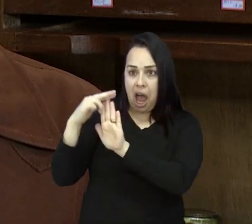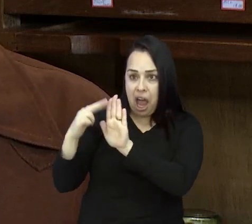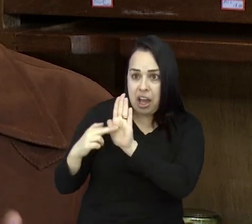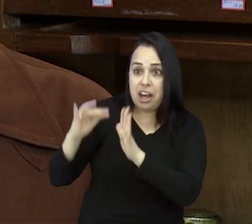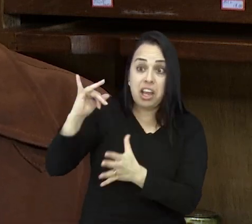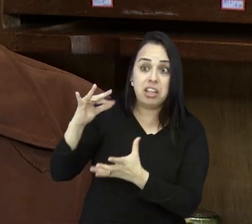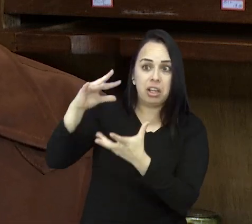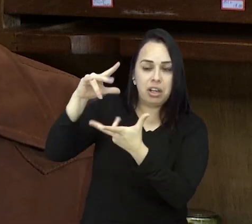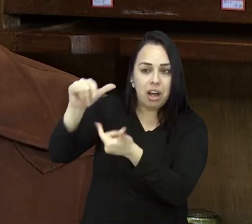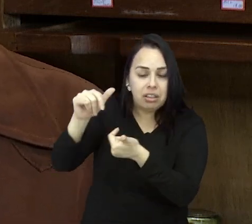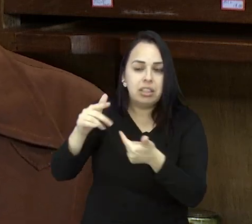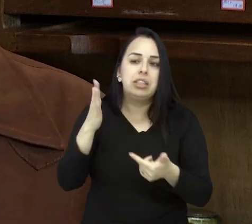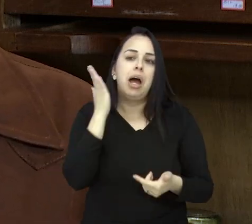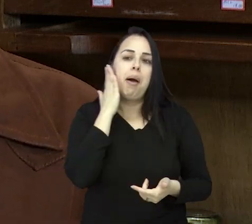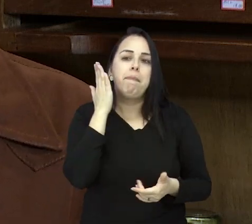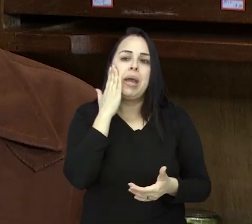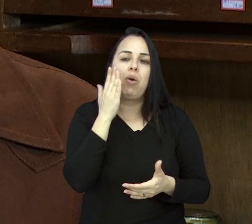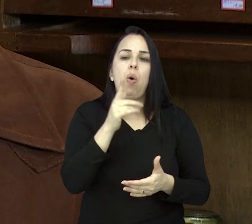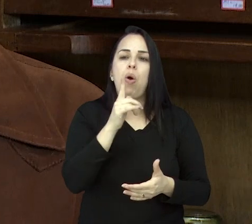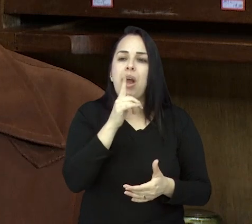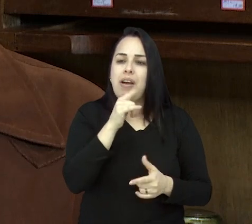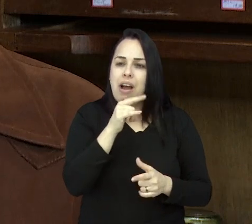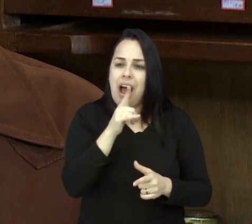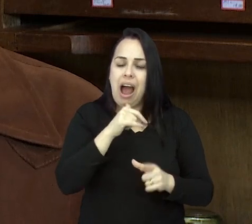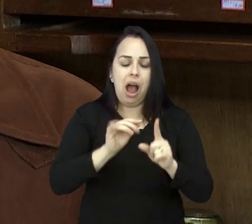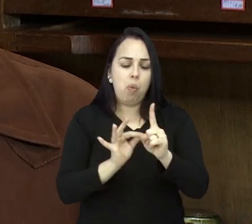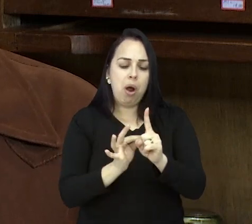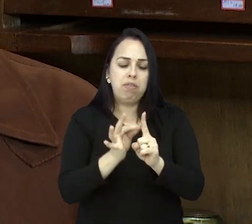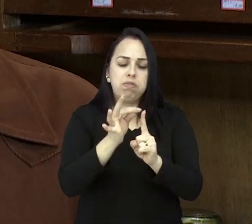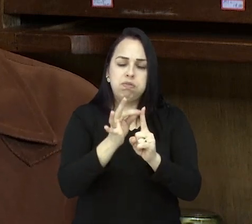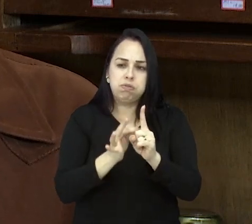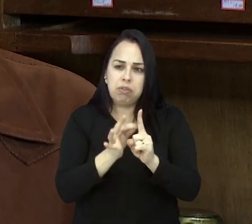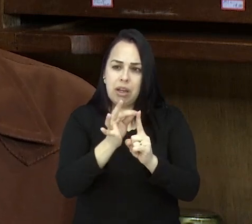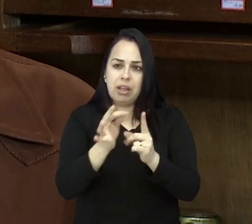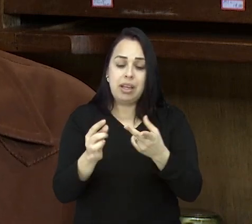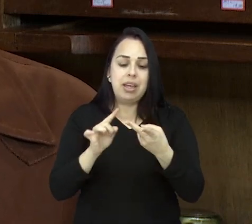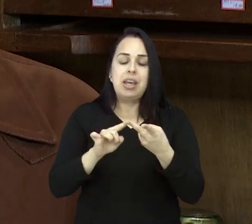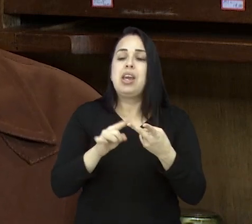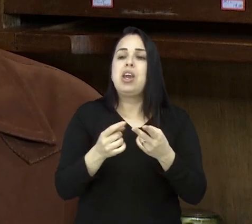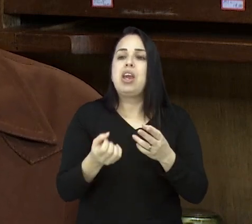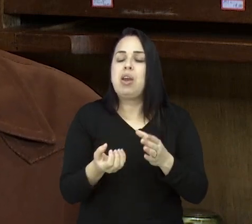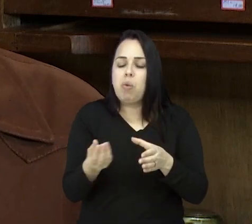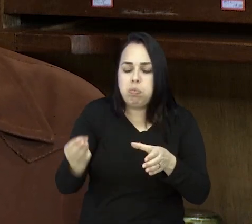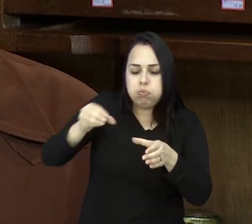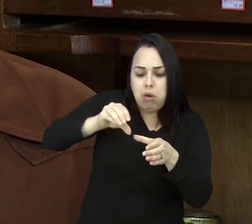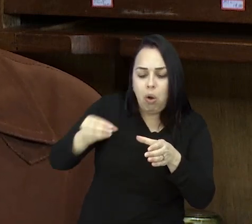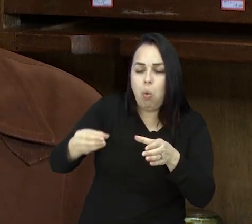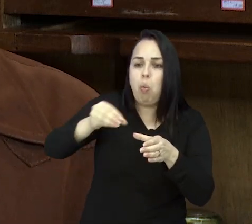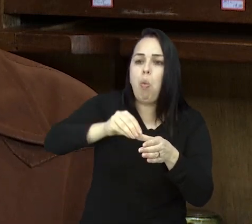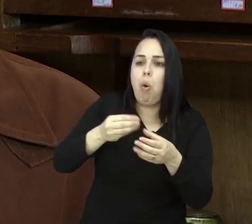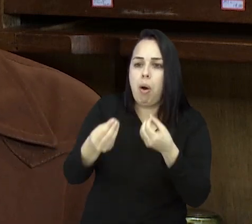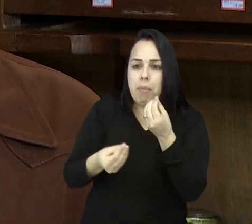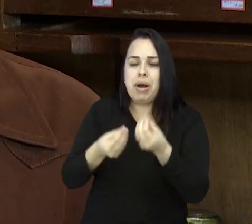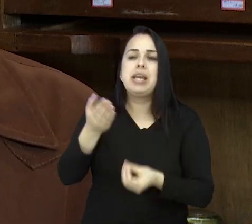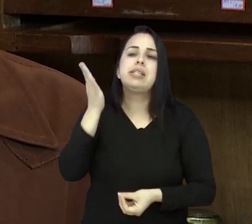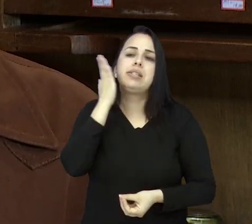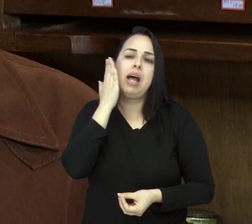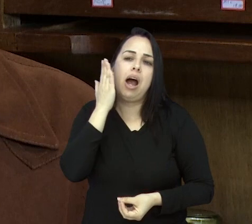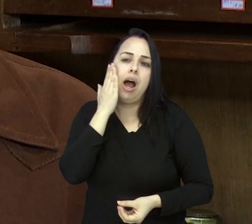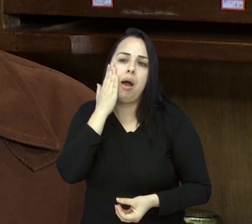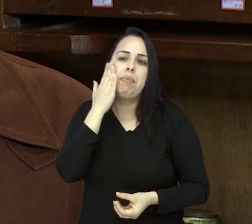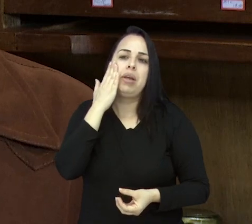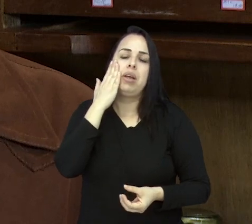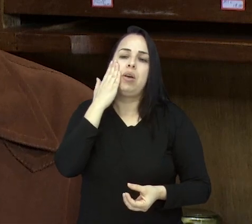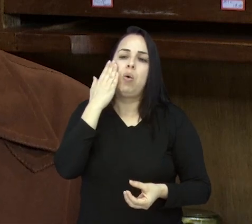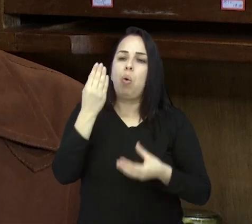internacionais, como temperatura da água, quantidade, e ele também tem a total noção da origem daquela folha, né? Então tem